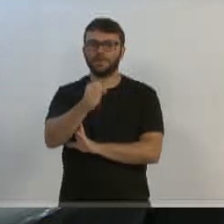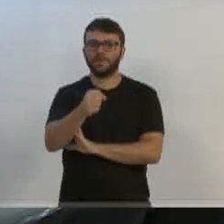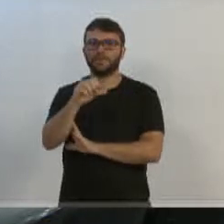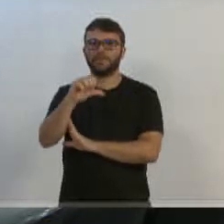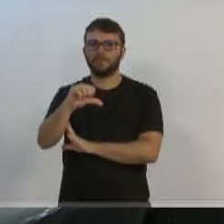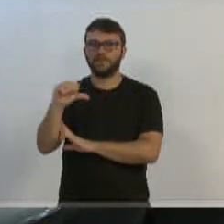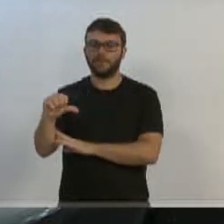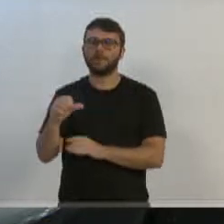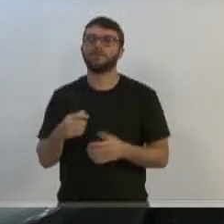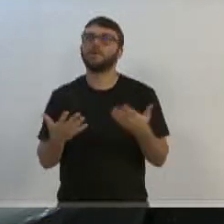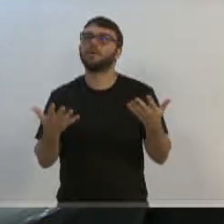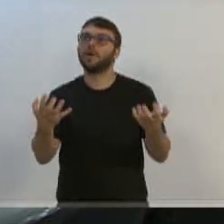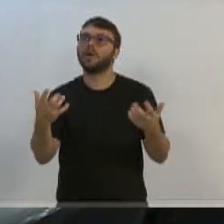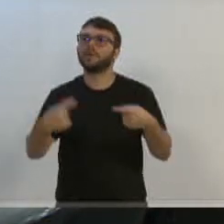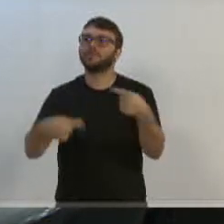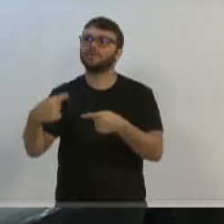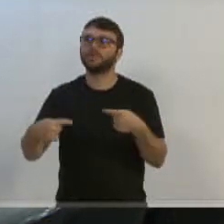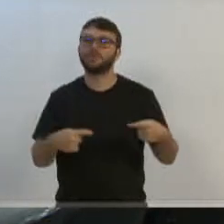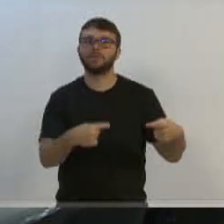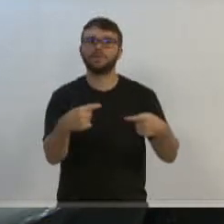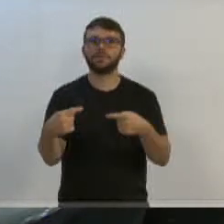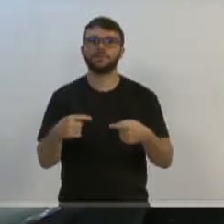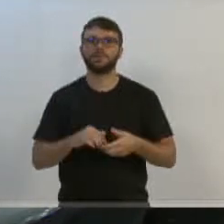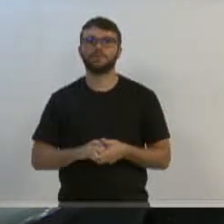Alguém gostaria de discutir?